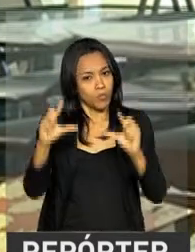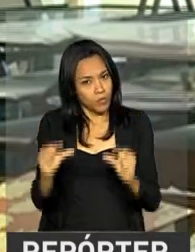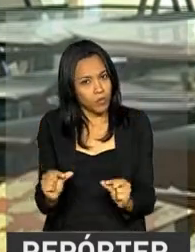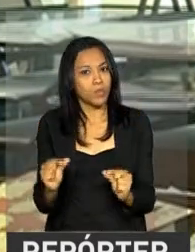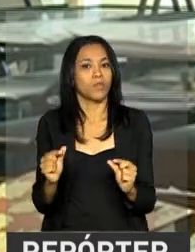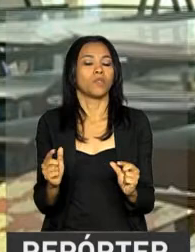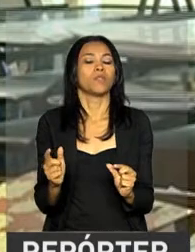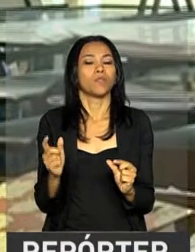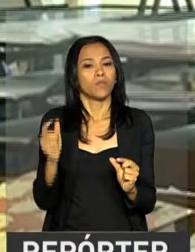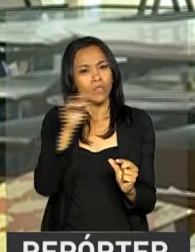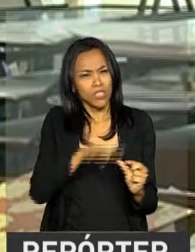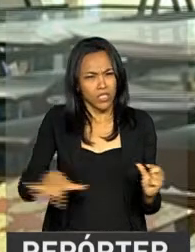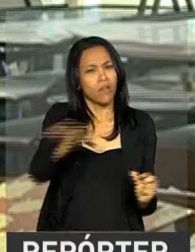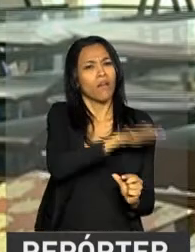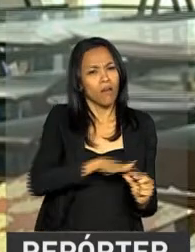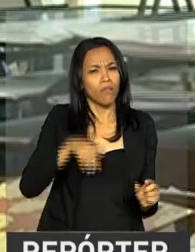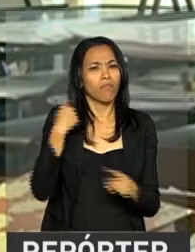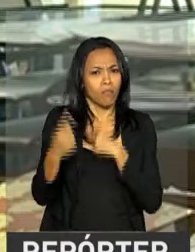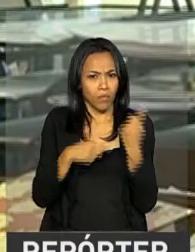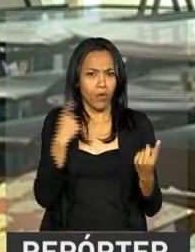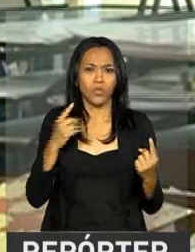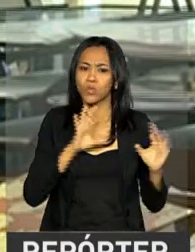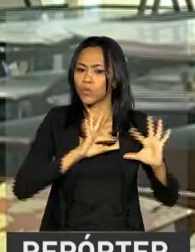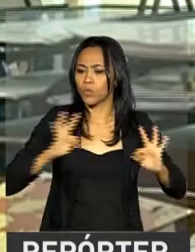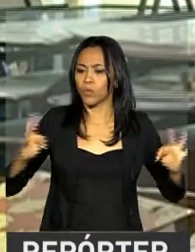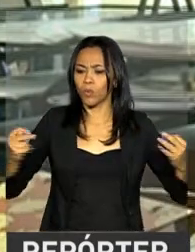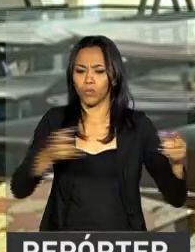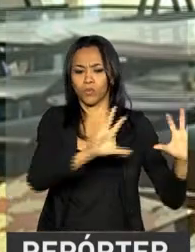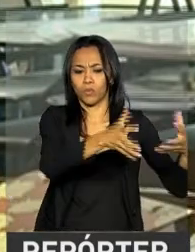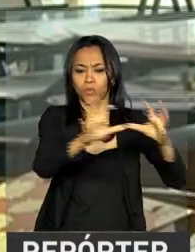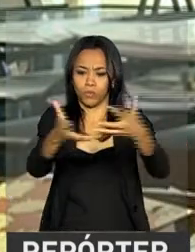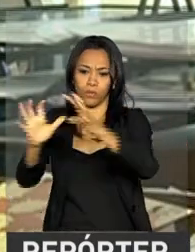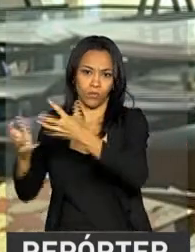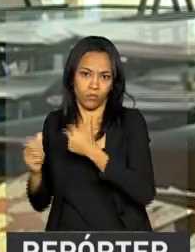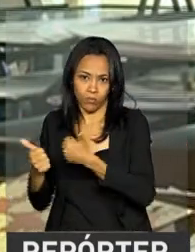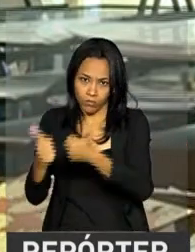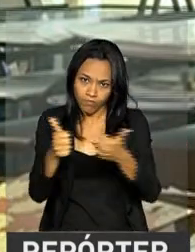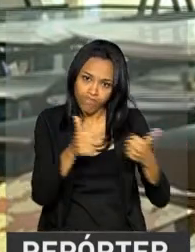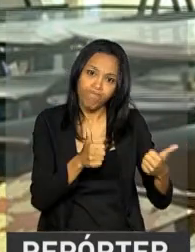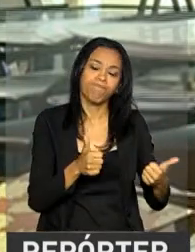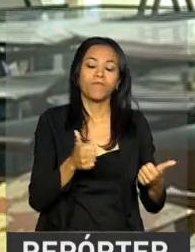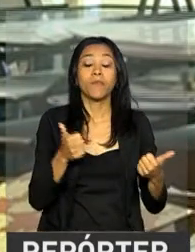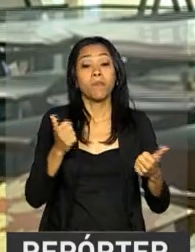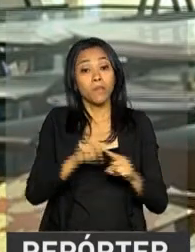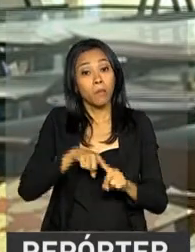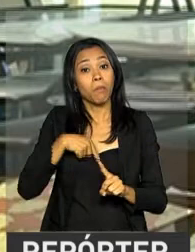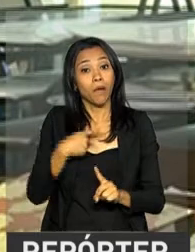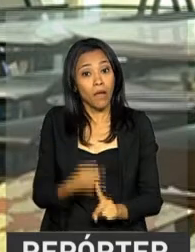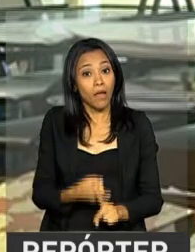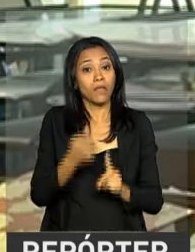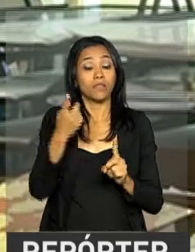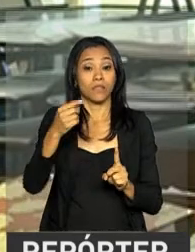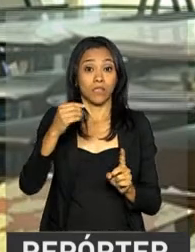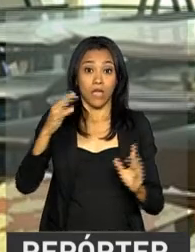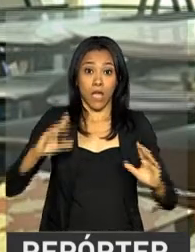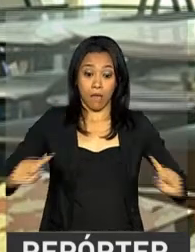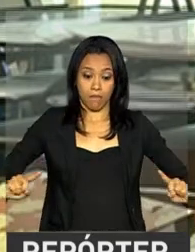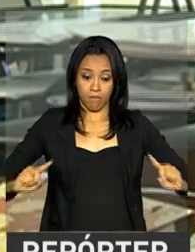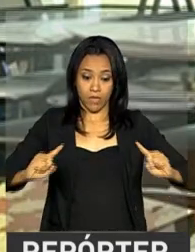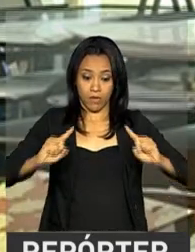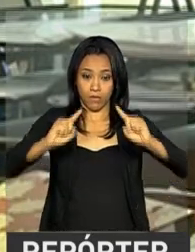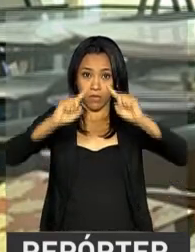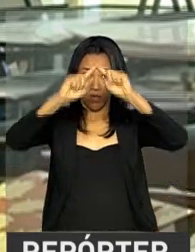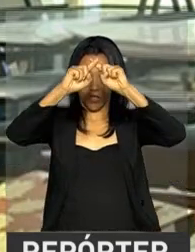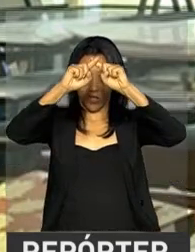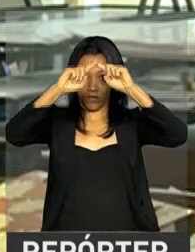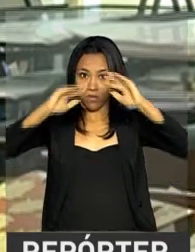mortalidade generalizada todos os grupos sendo beneficiados né então cada vez mais o nosso topo da pirâmide vai ser